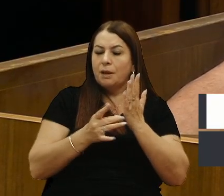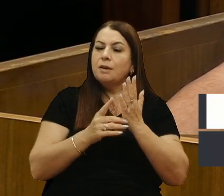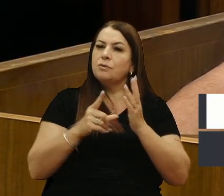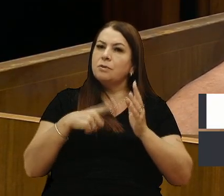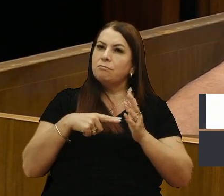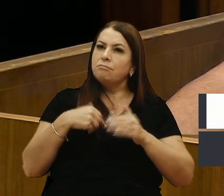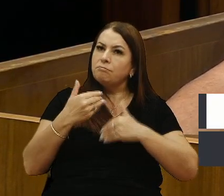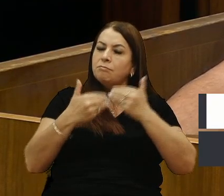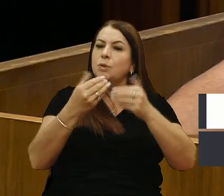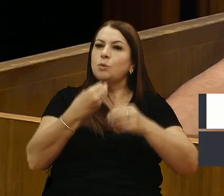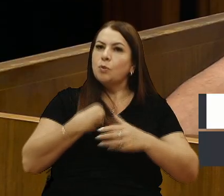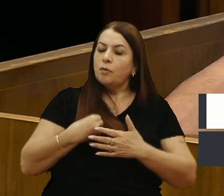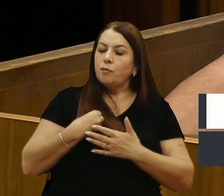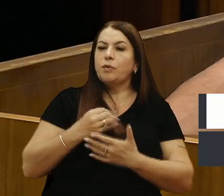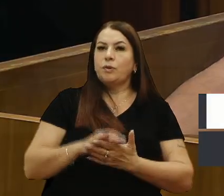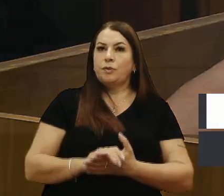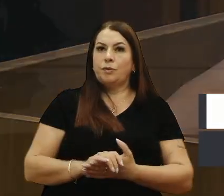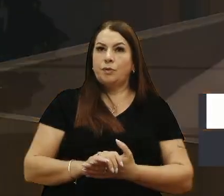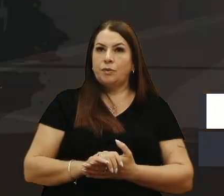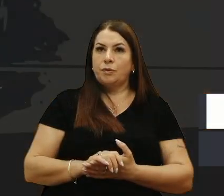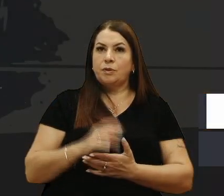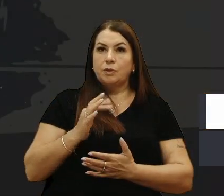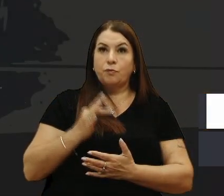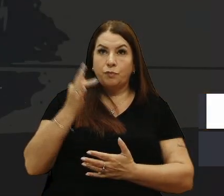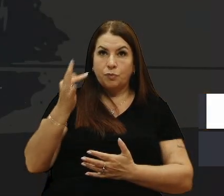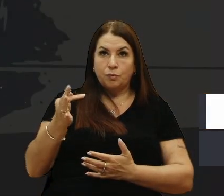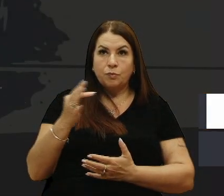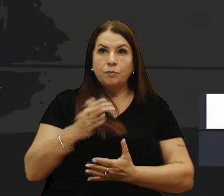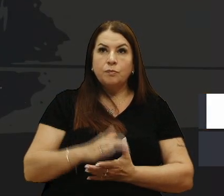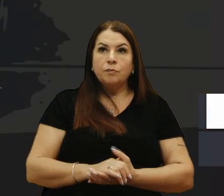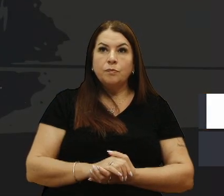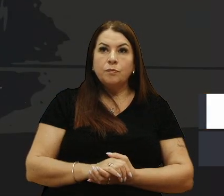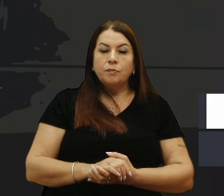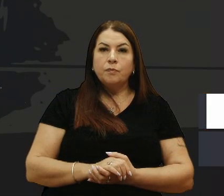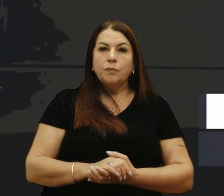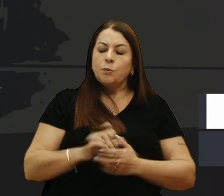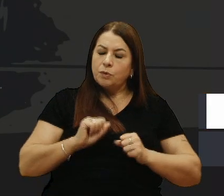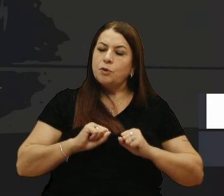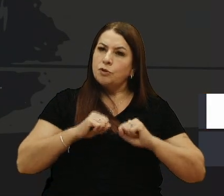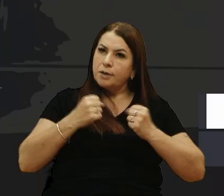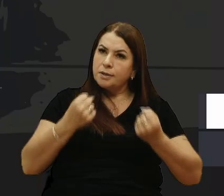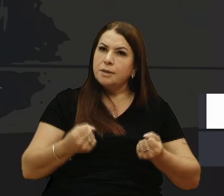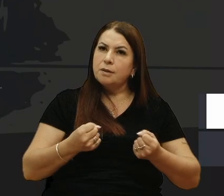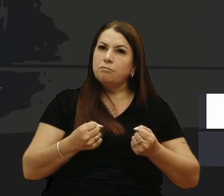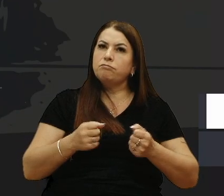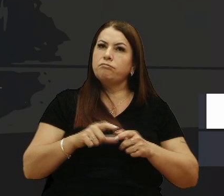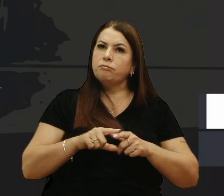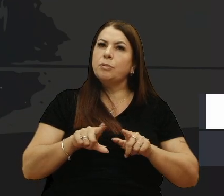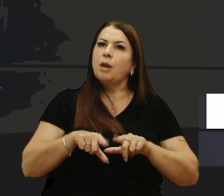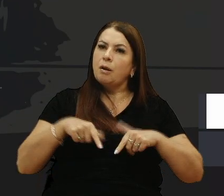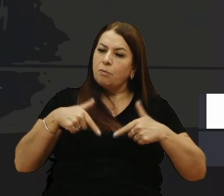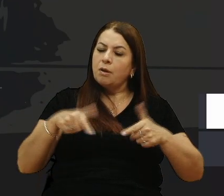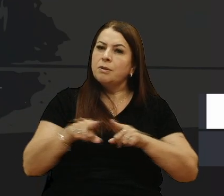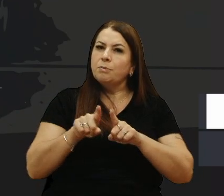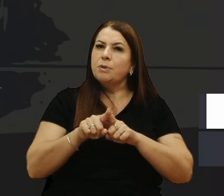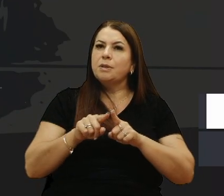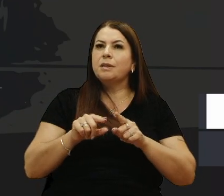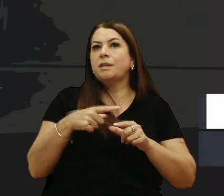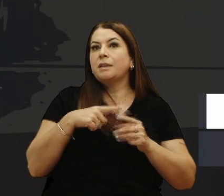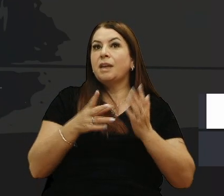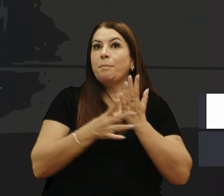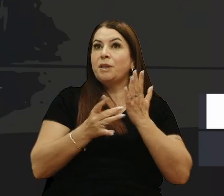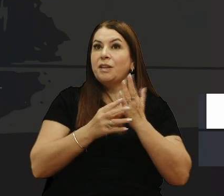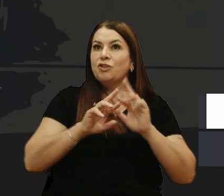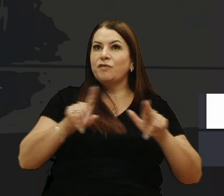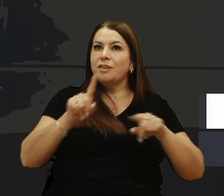moldariam sua vida e seu futuro. Com dedicação, entusiasmo, ela se tornou habilidosa em